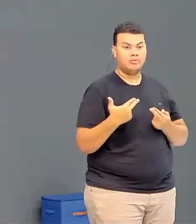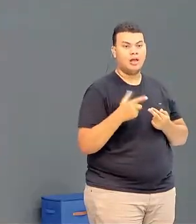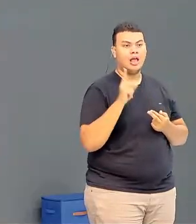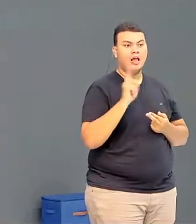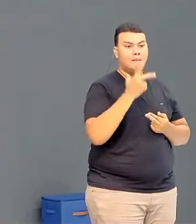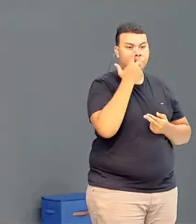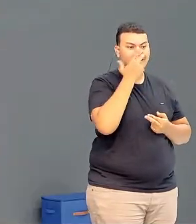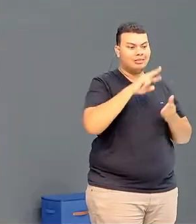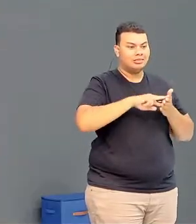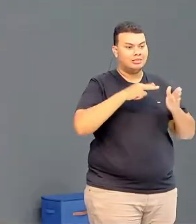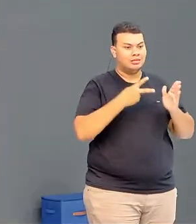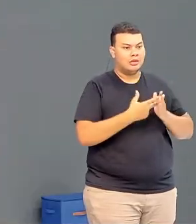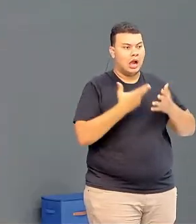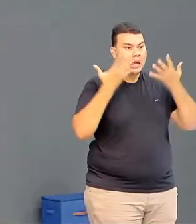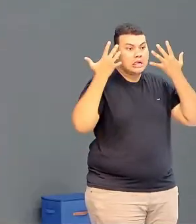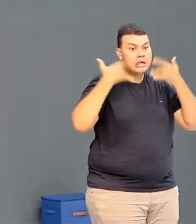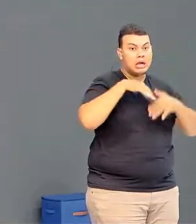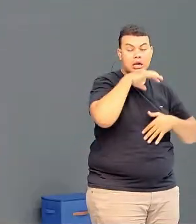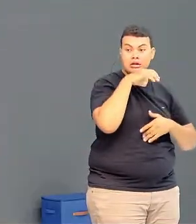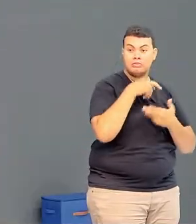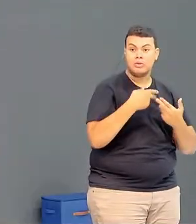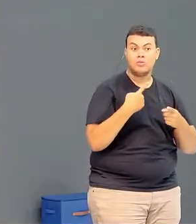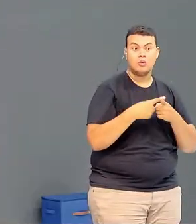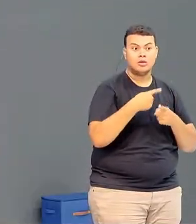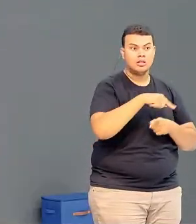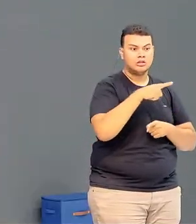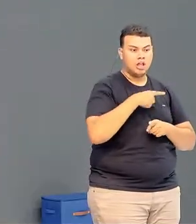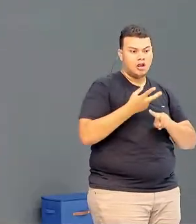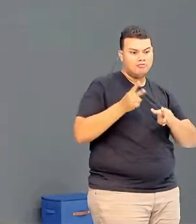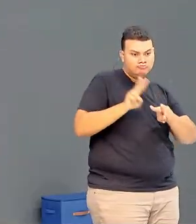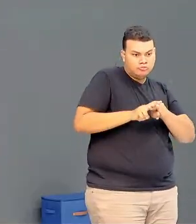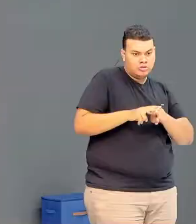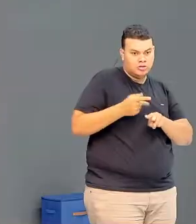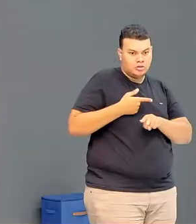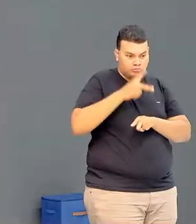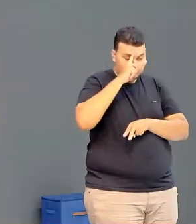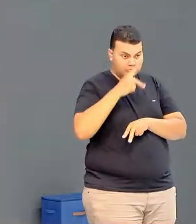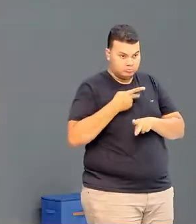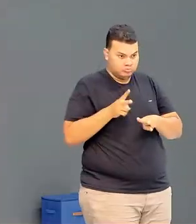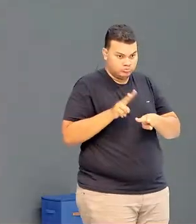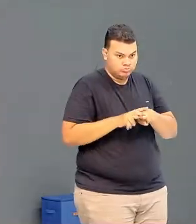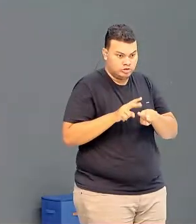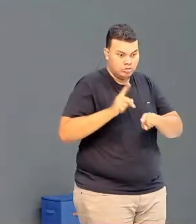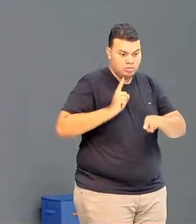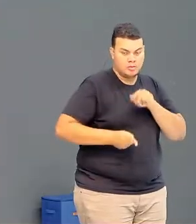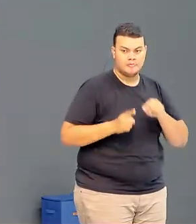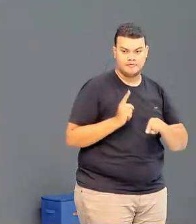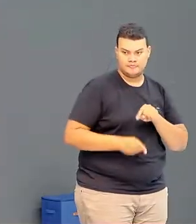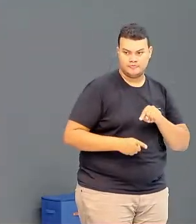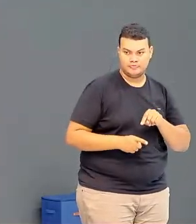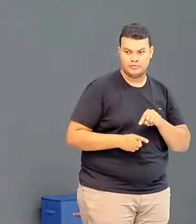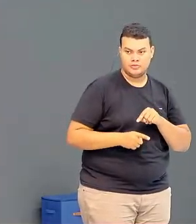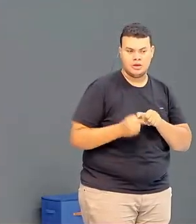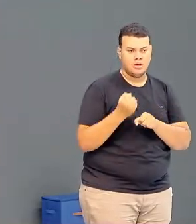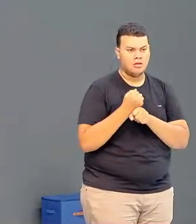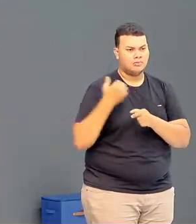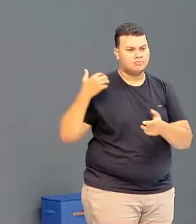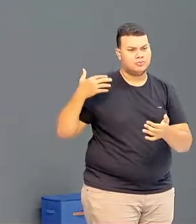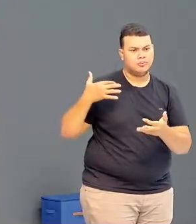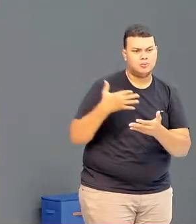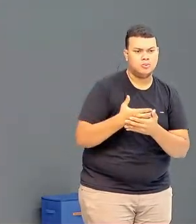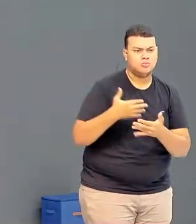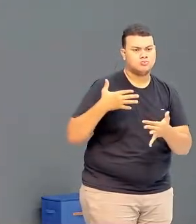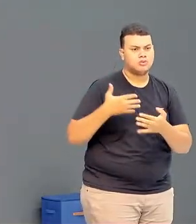praticamente como bicho, criando sua própria prisão, sua própria fortaleza. E o tempo passou, foi